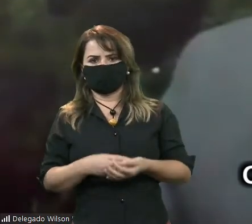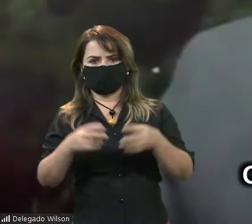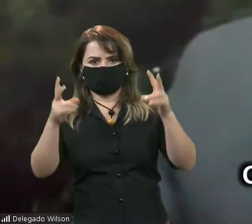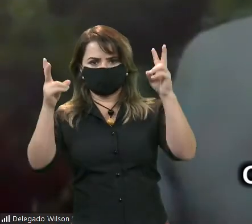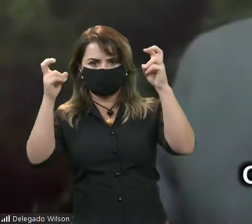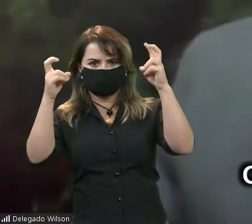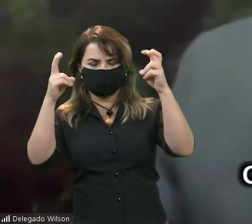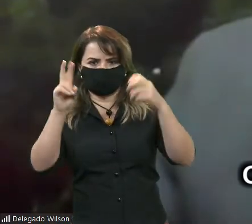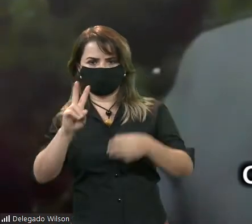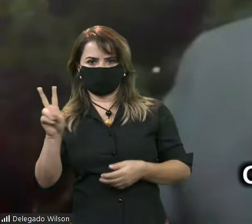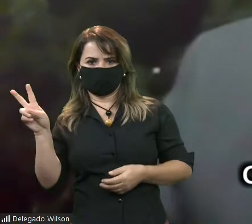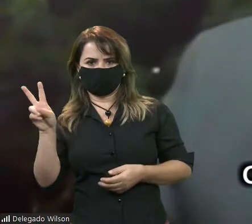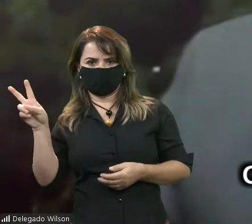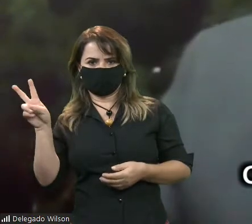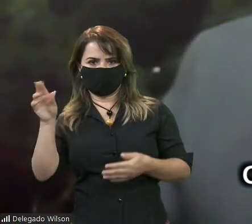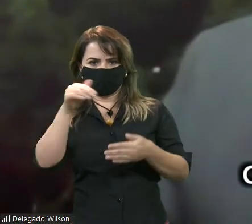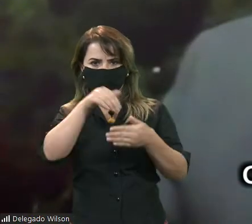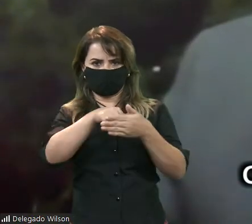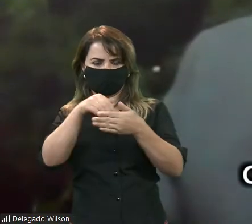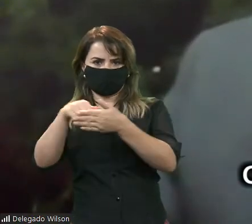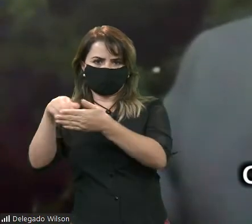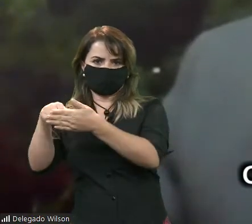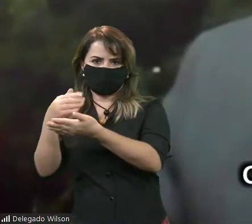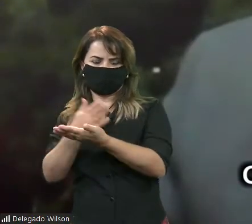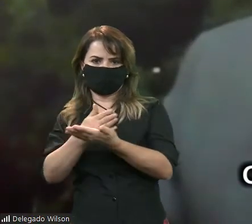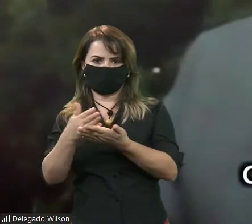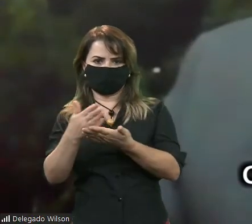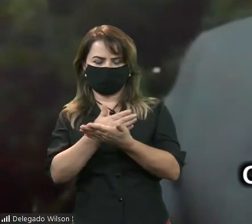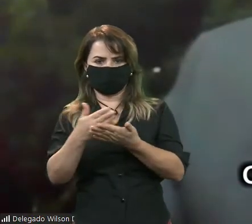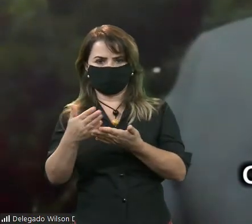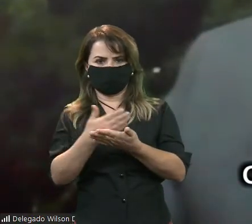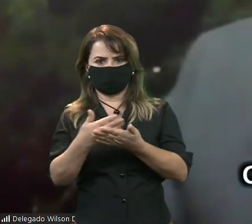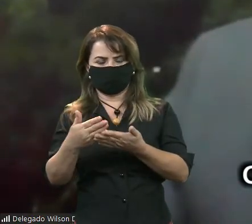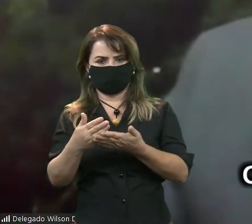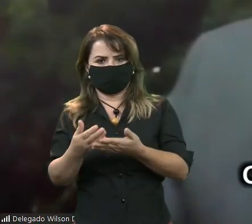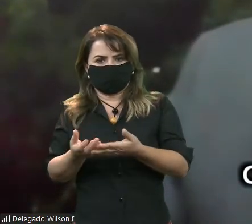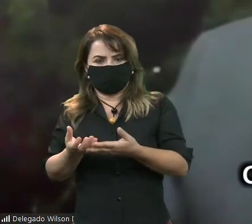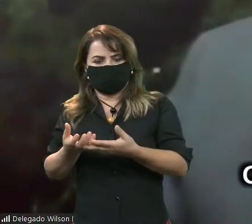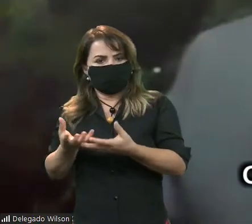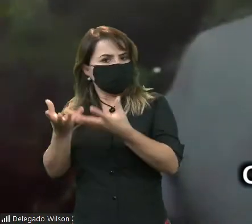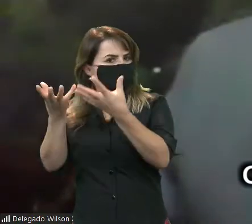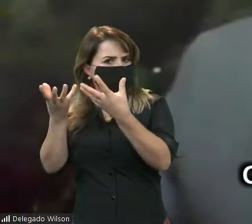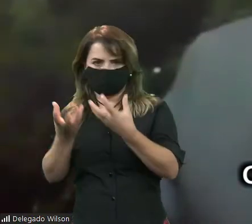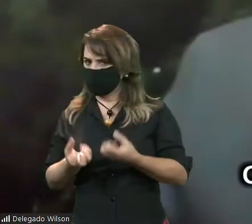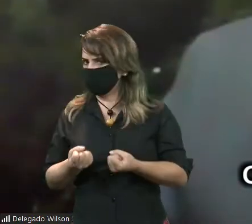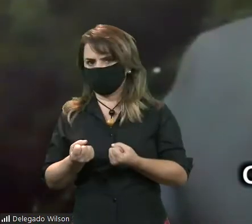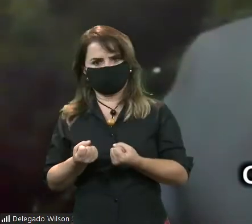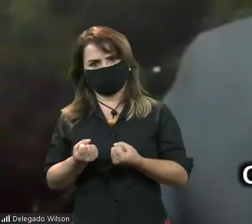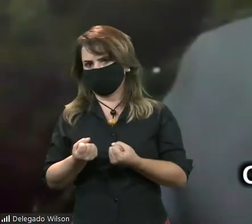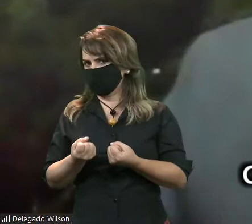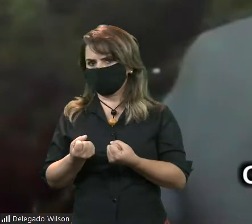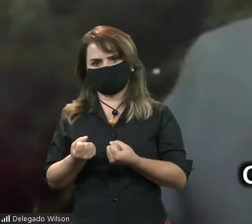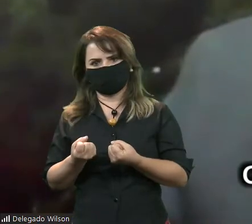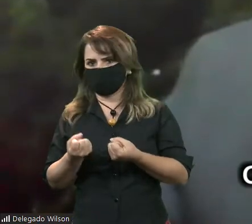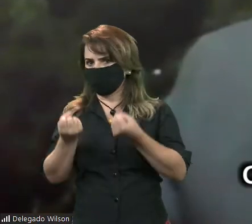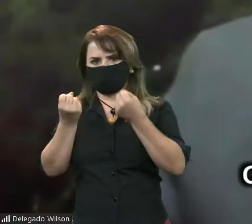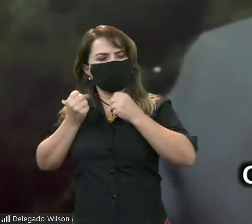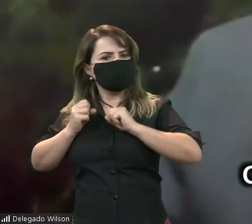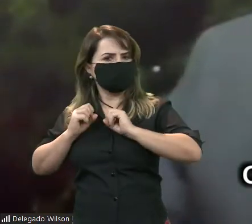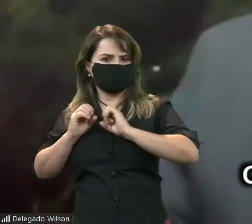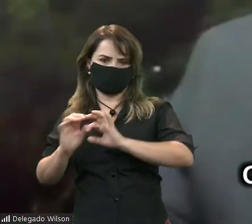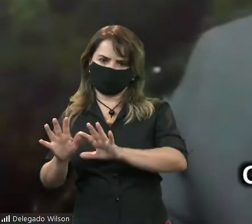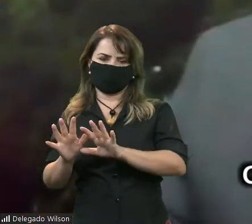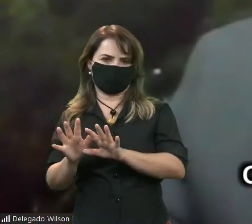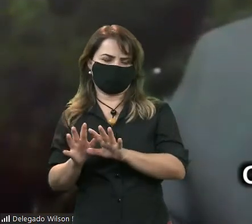essa votação que se seguirá, quero aqui externar também que não quero ser votado, e gostaria que Vossa Excelência